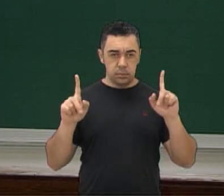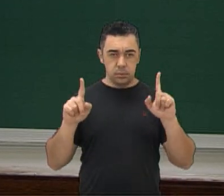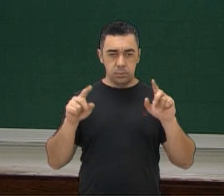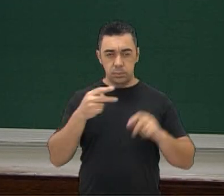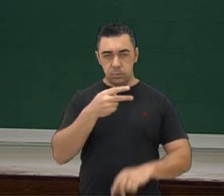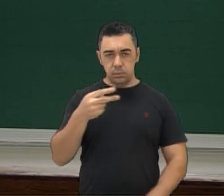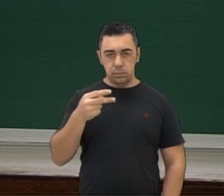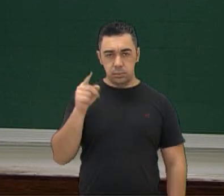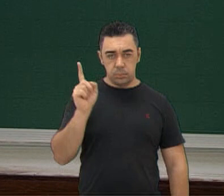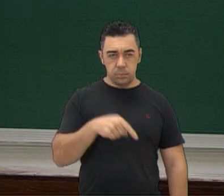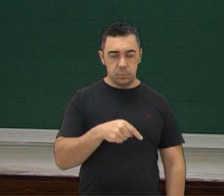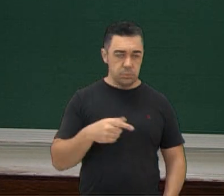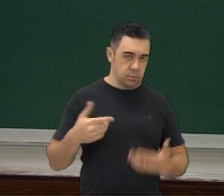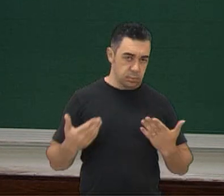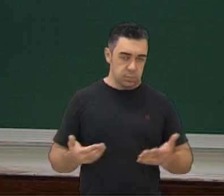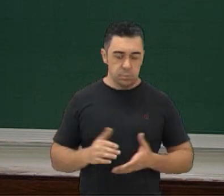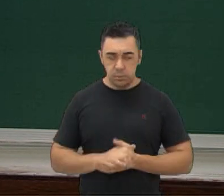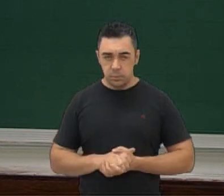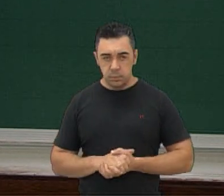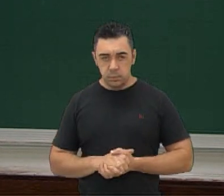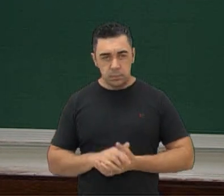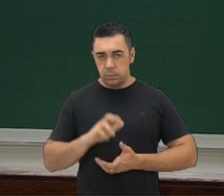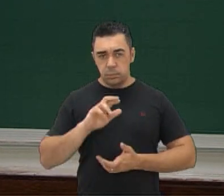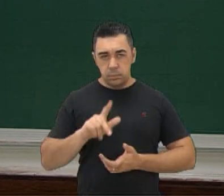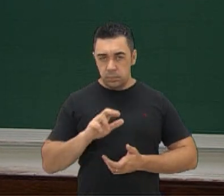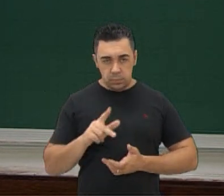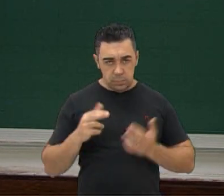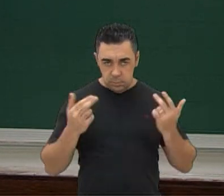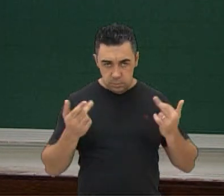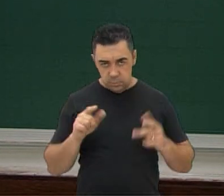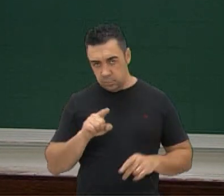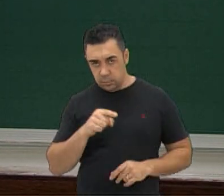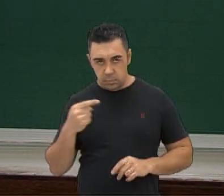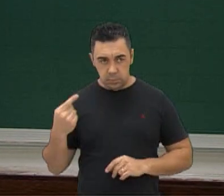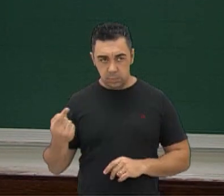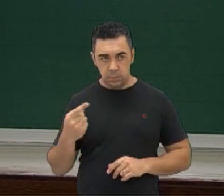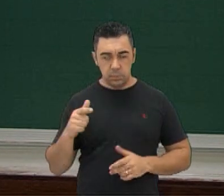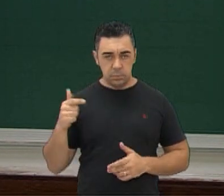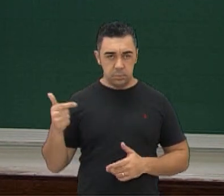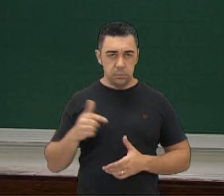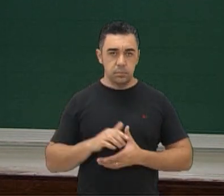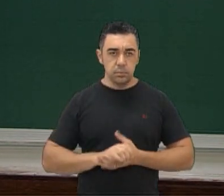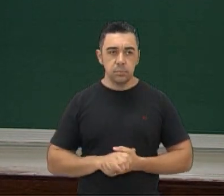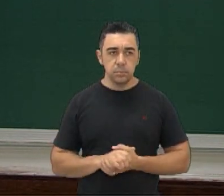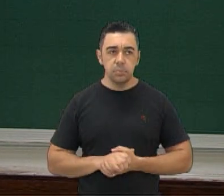dele é que esse valor é diferente. Ele não é igual um lado com o outro, um termo com o outro.